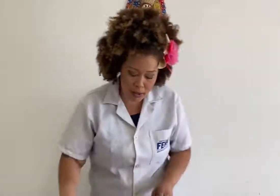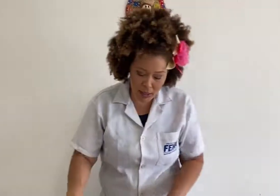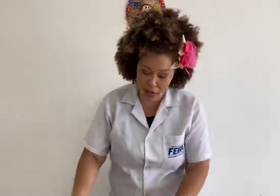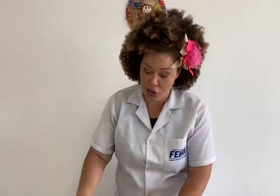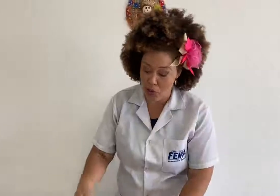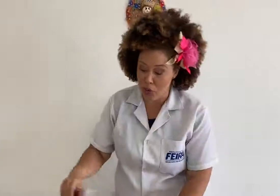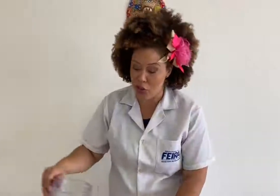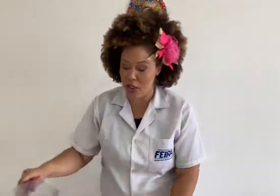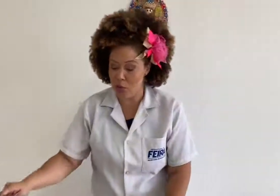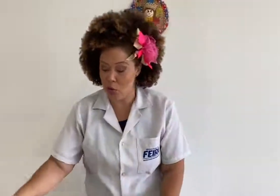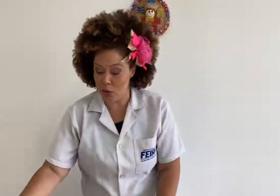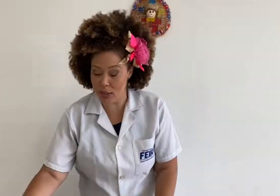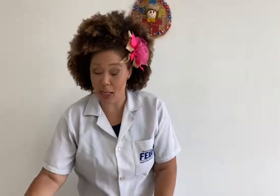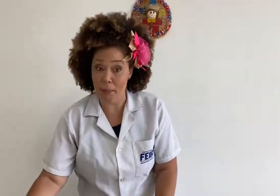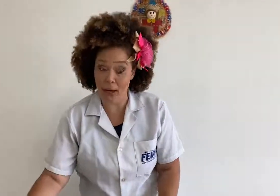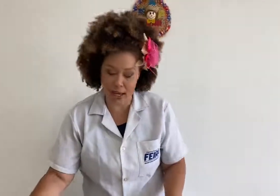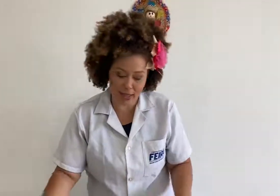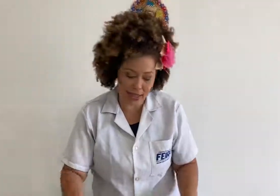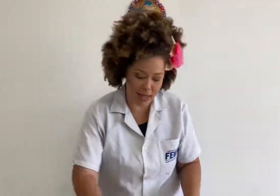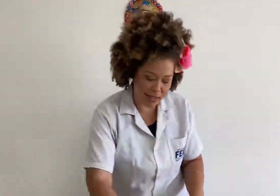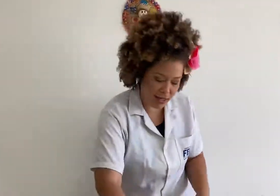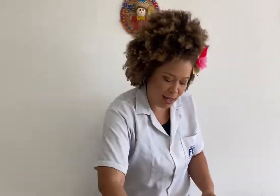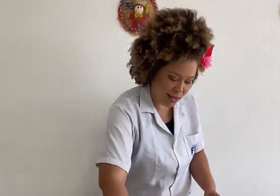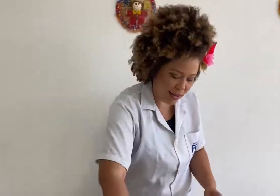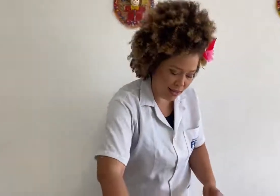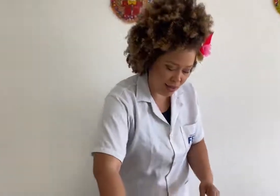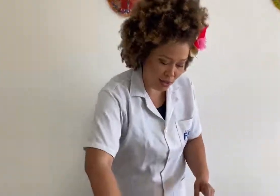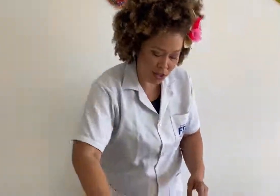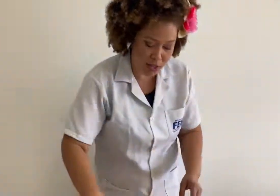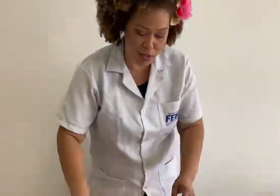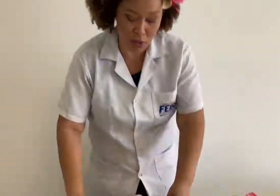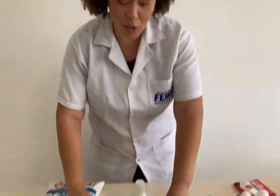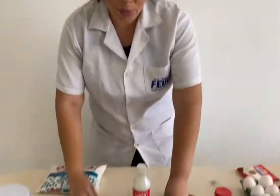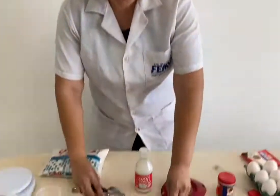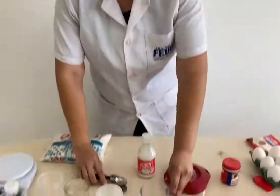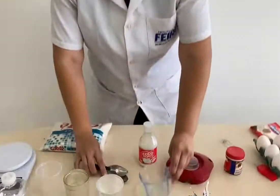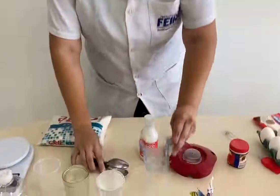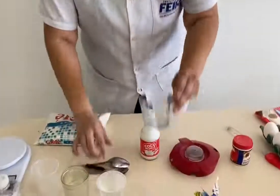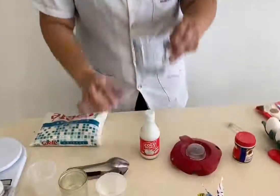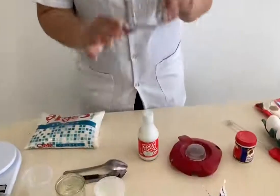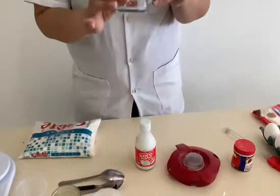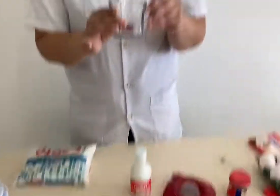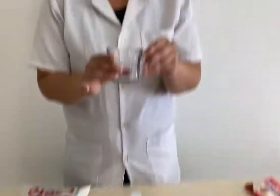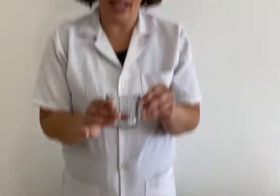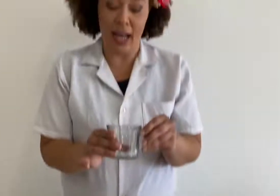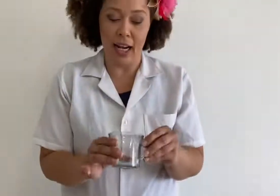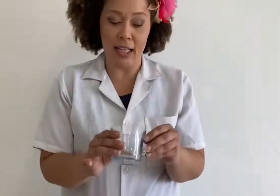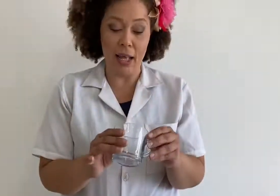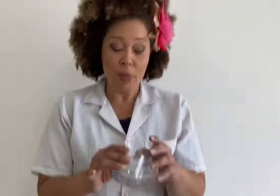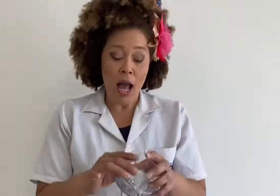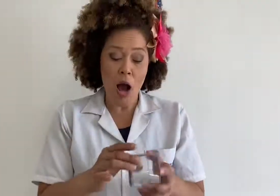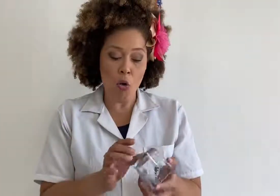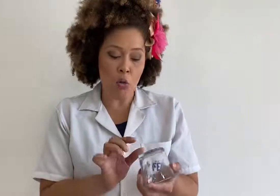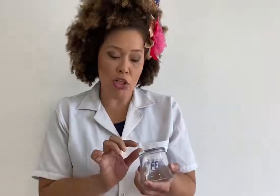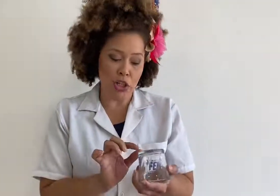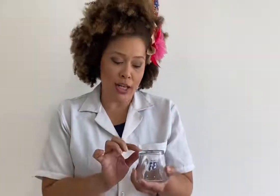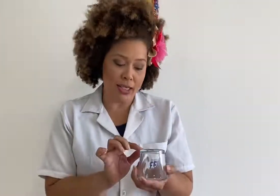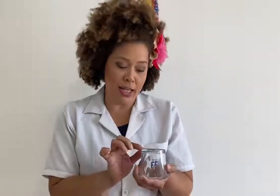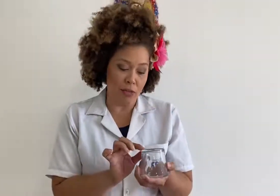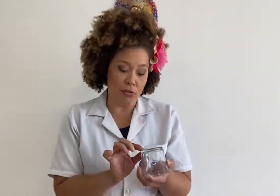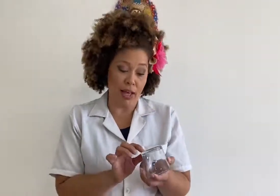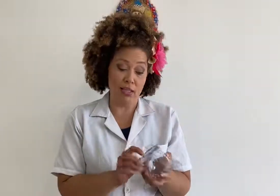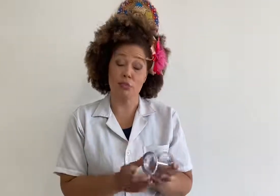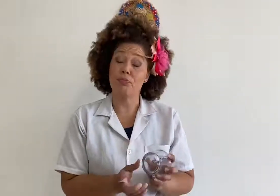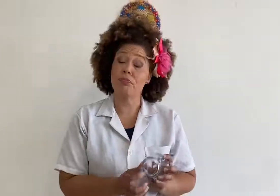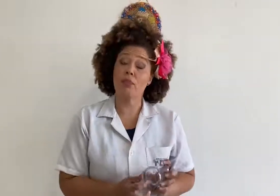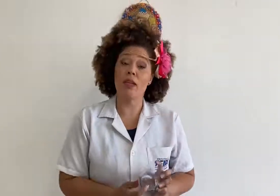outra maneira de a gente medir as coisas e que aparece nas receitas. Olha só, a xícara, né? Algumas xícaras